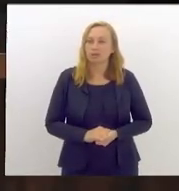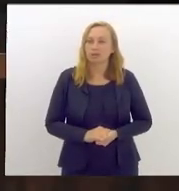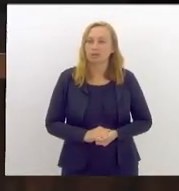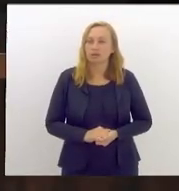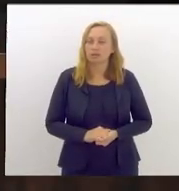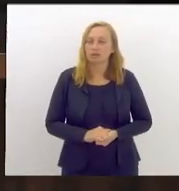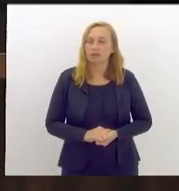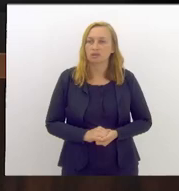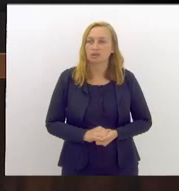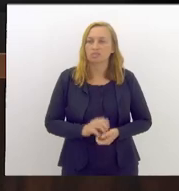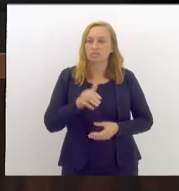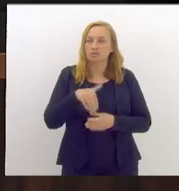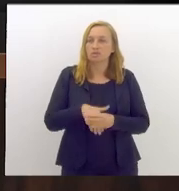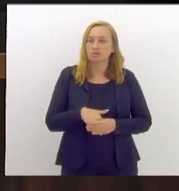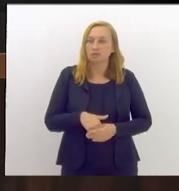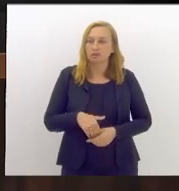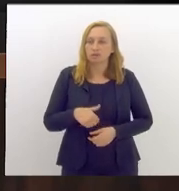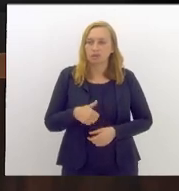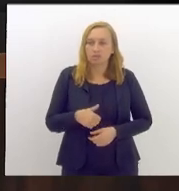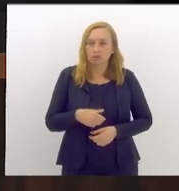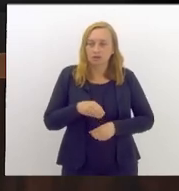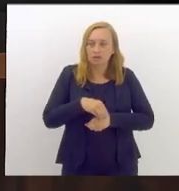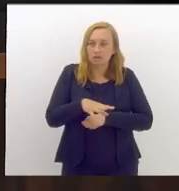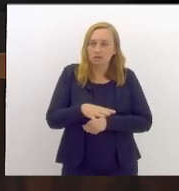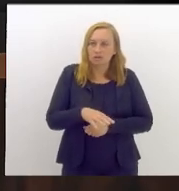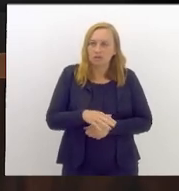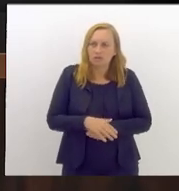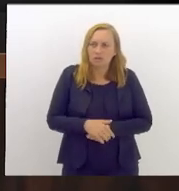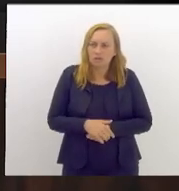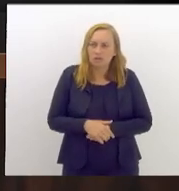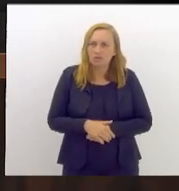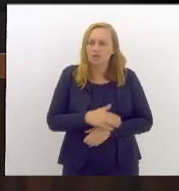em votação É requerimento de destaque